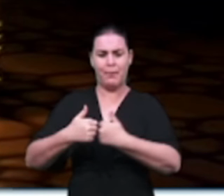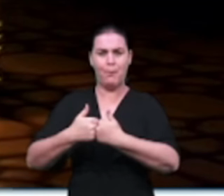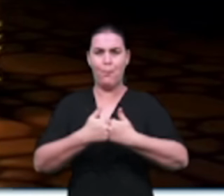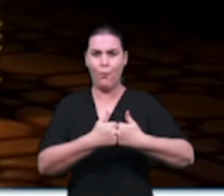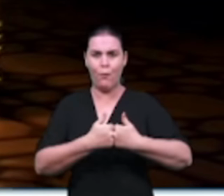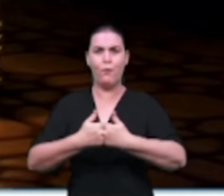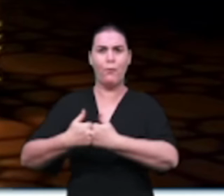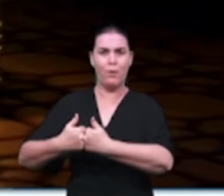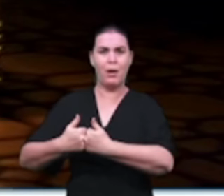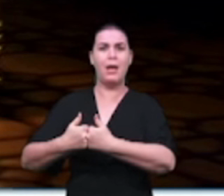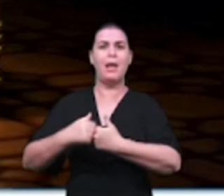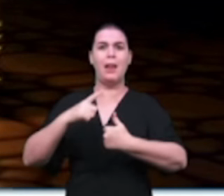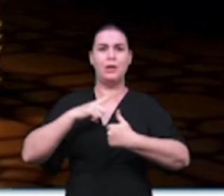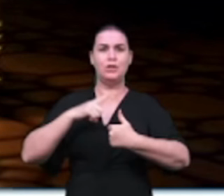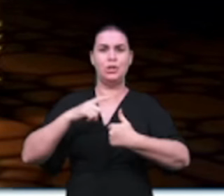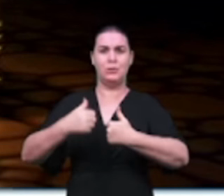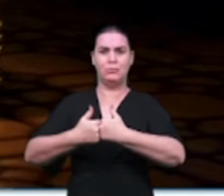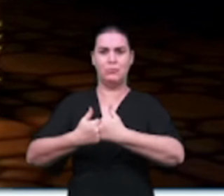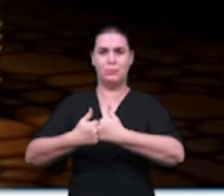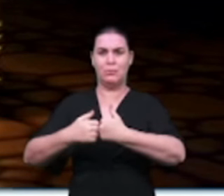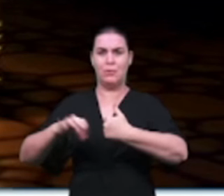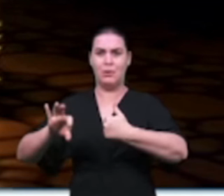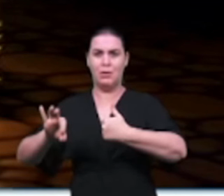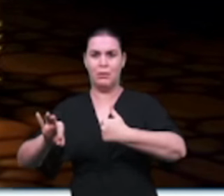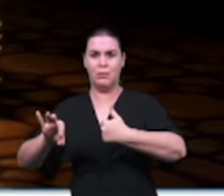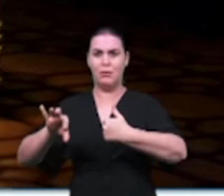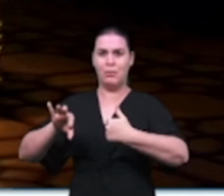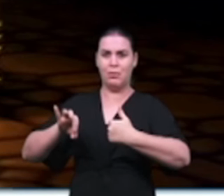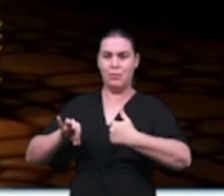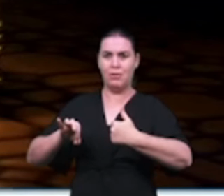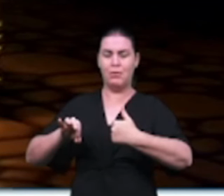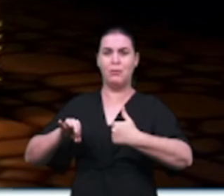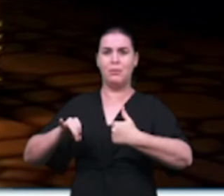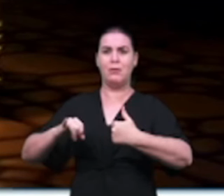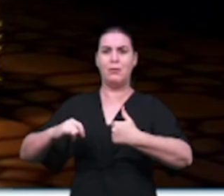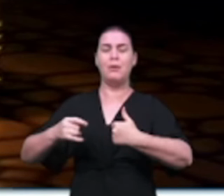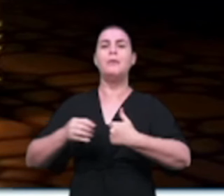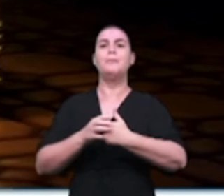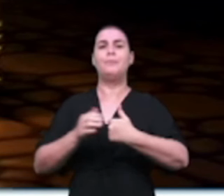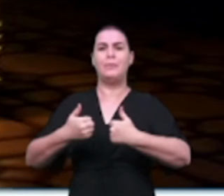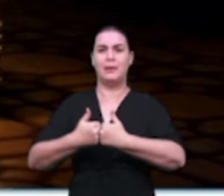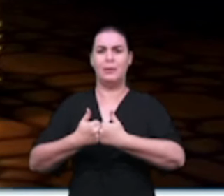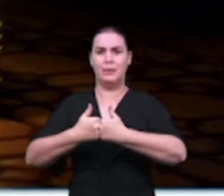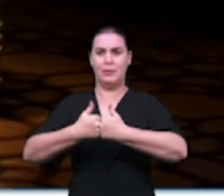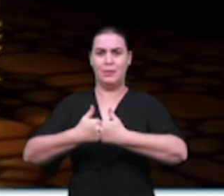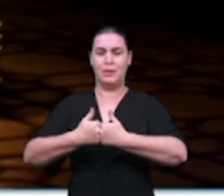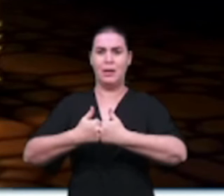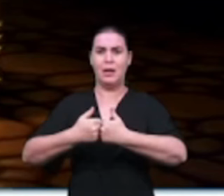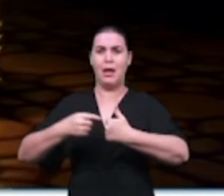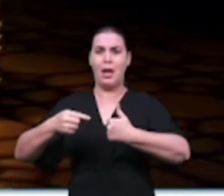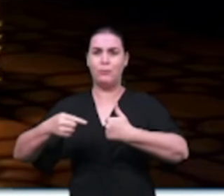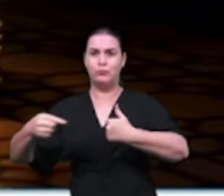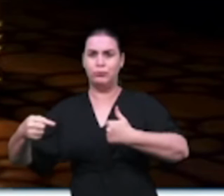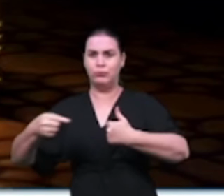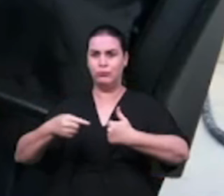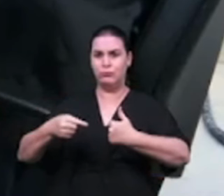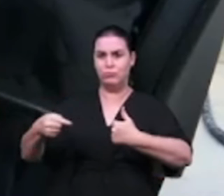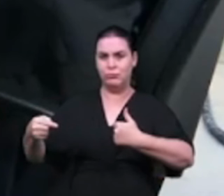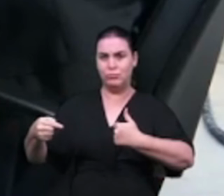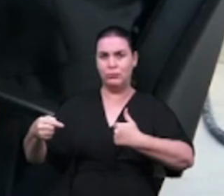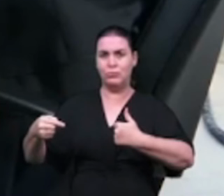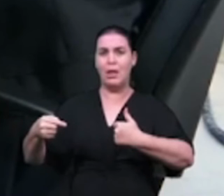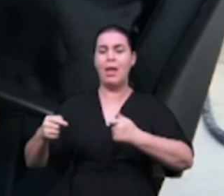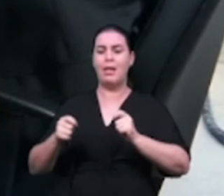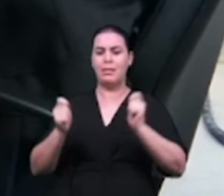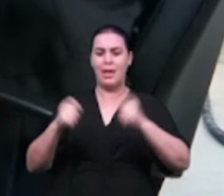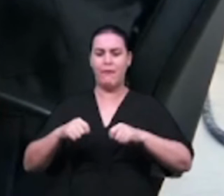tinha argolas e tinha os varais. O que que é isso que quer dizer? Pode voltar aqui agora. Ele era